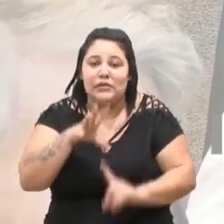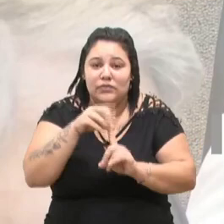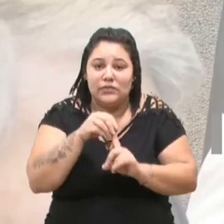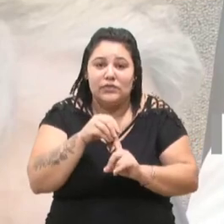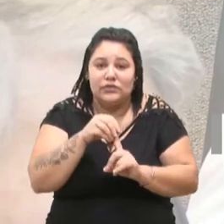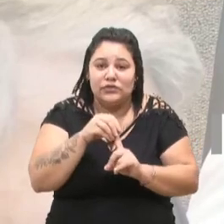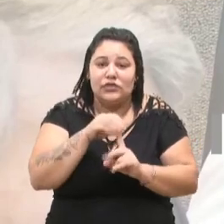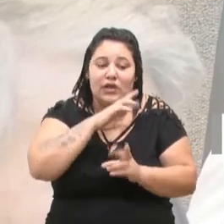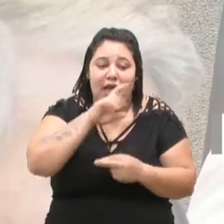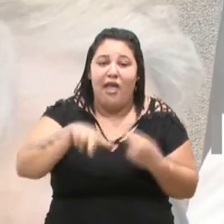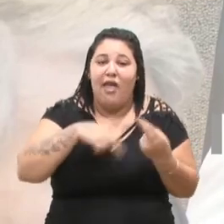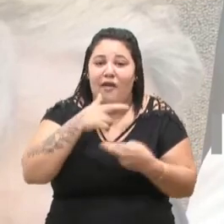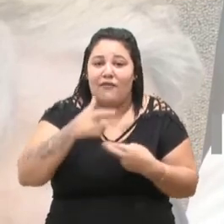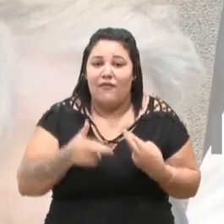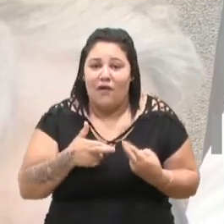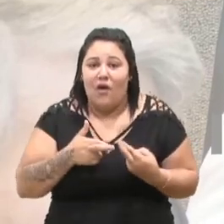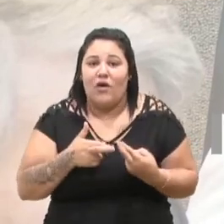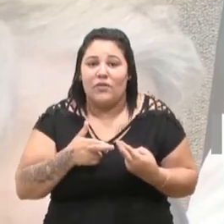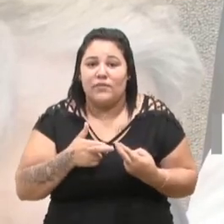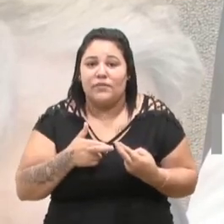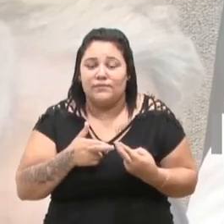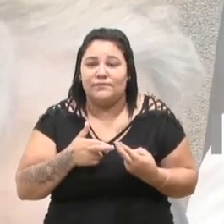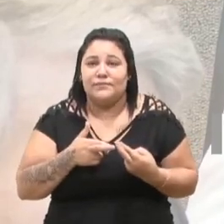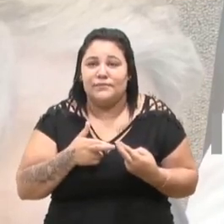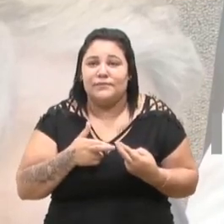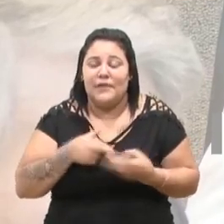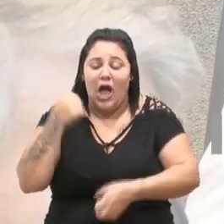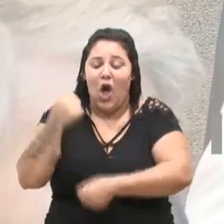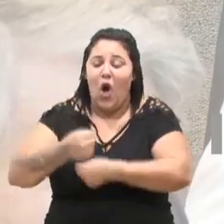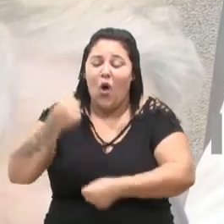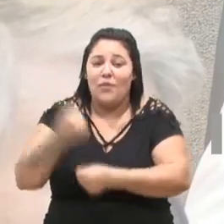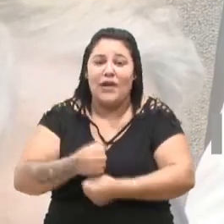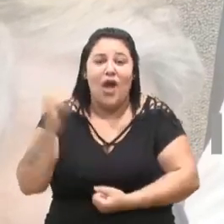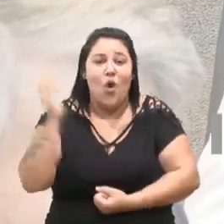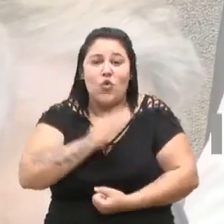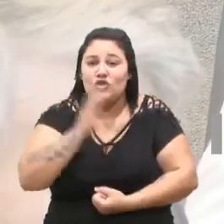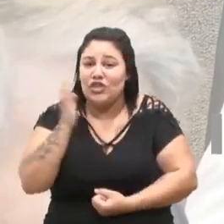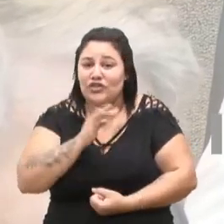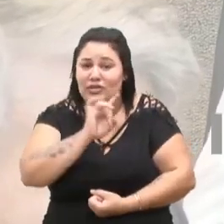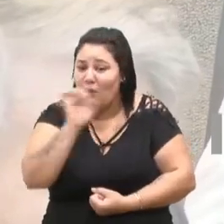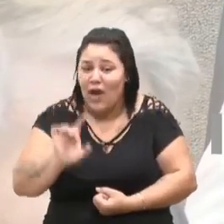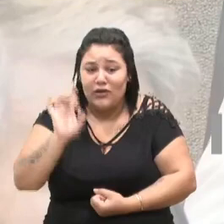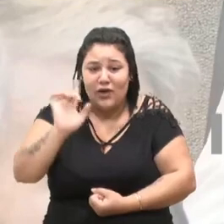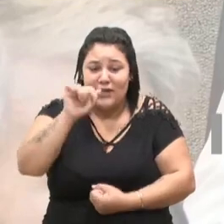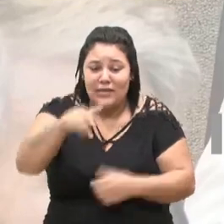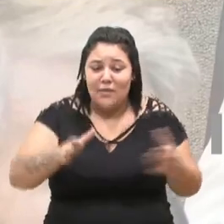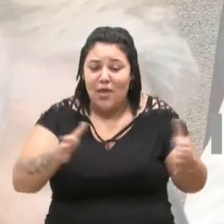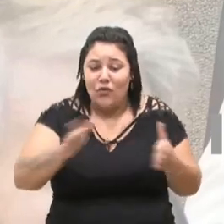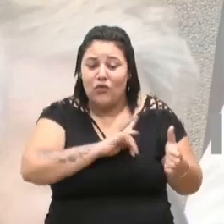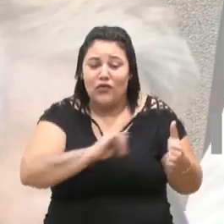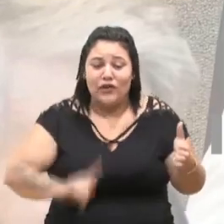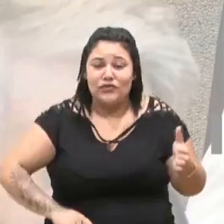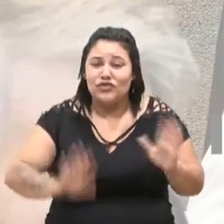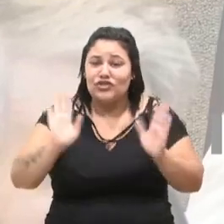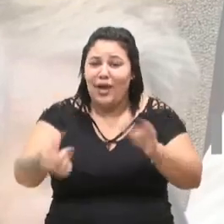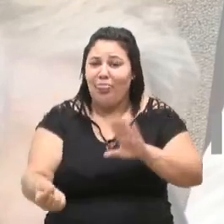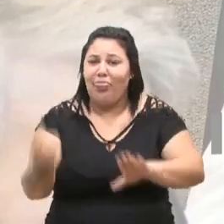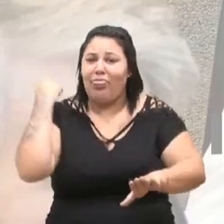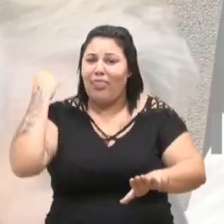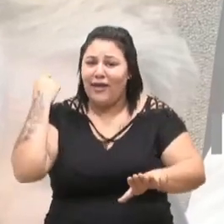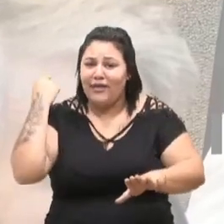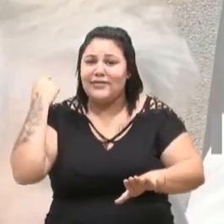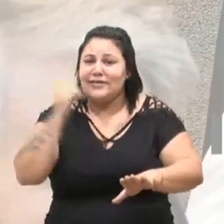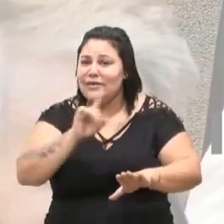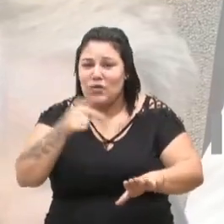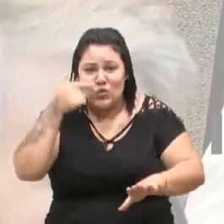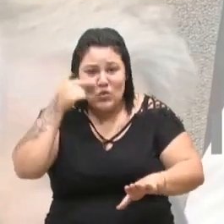de reformas que são algo urgentíssimas, que não são apenas deste governo, mas já de vários governos anteriores que não conseguiu